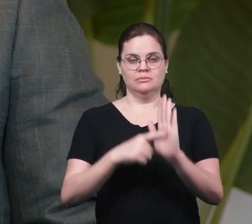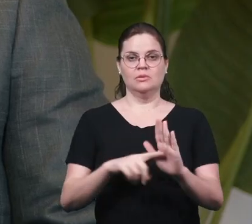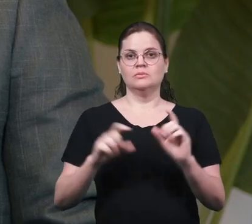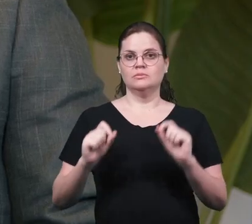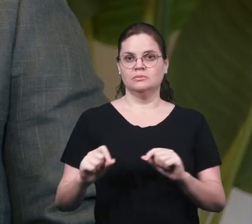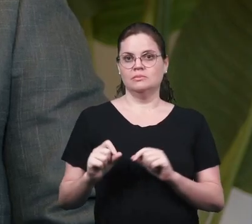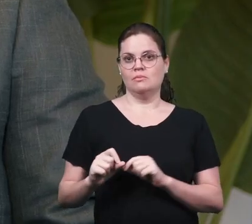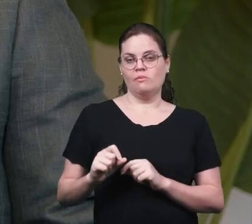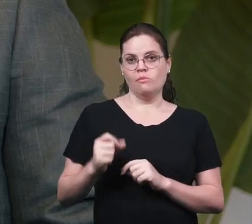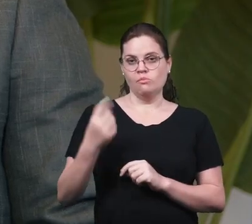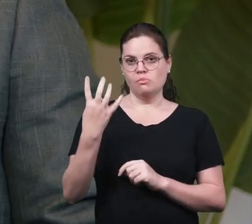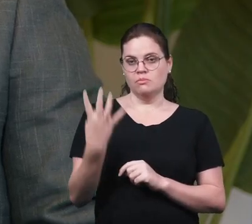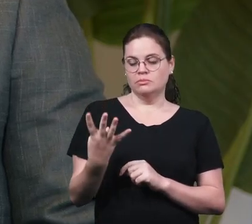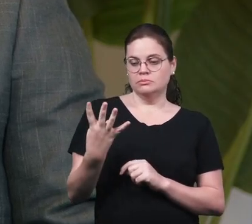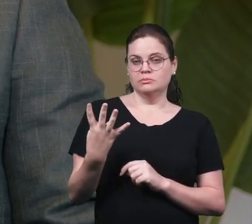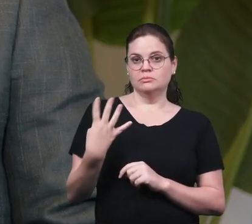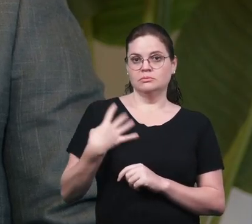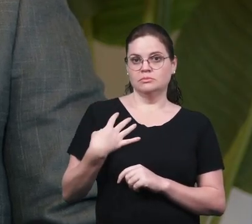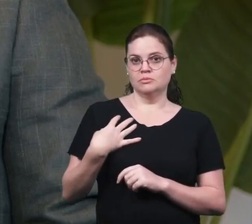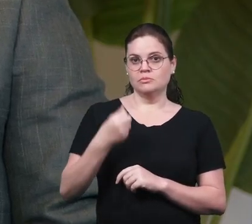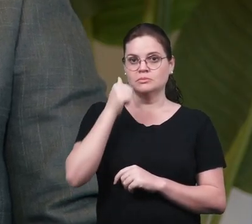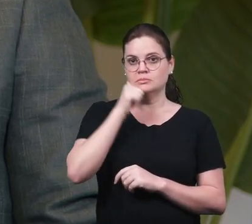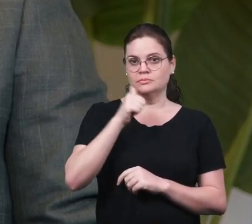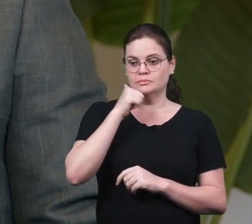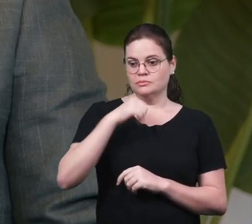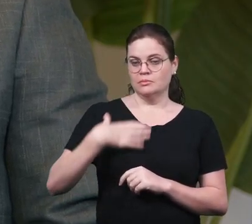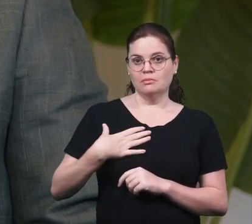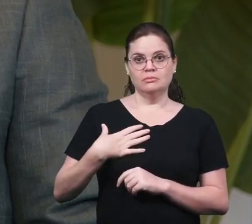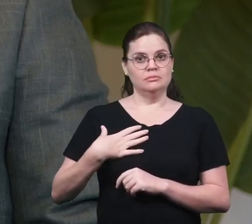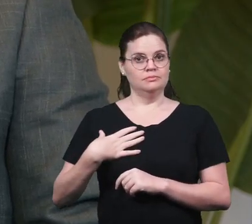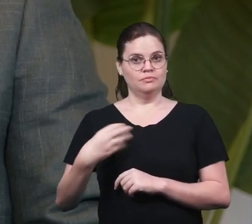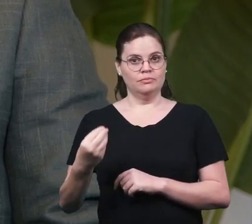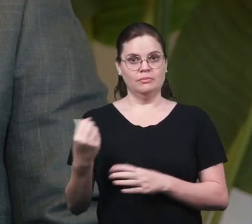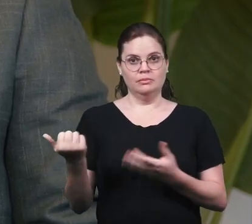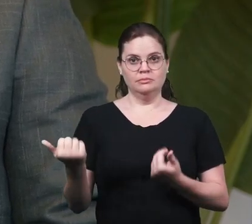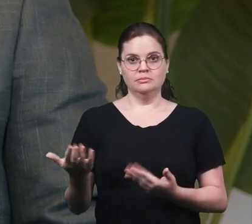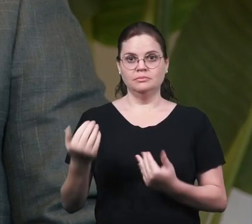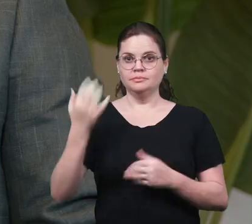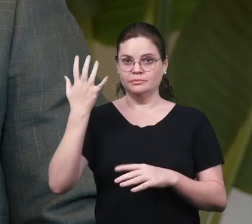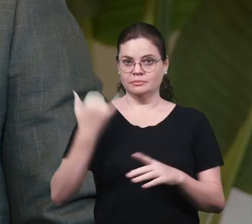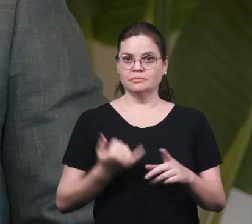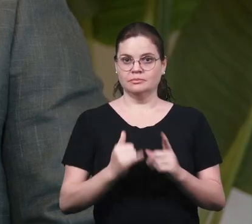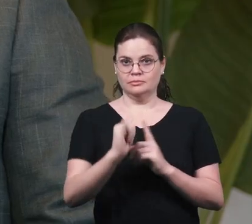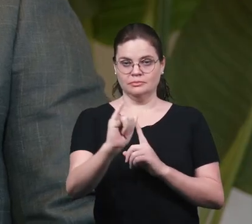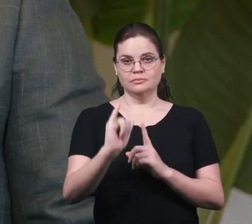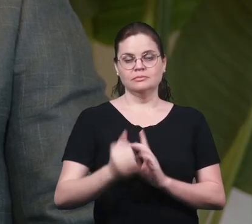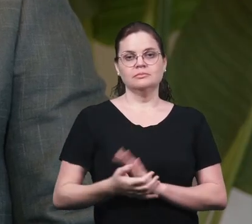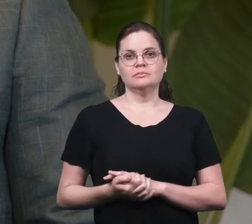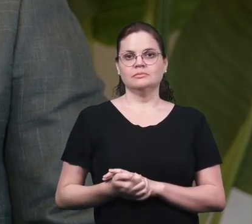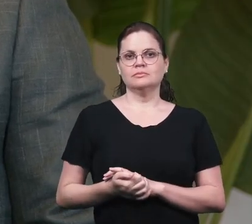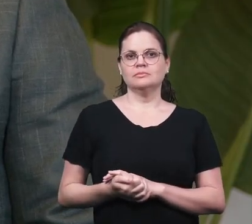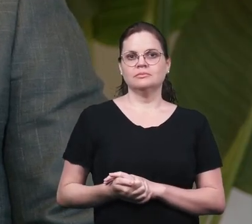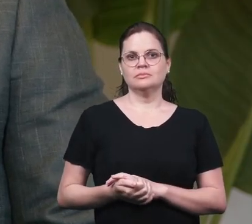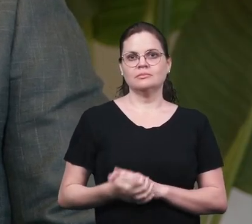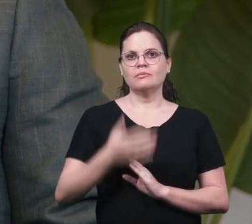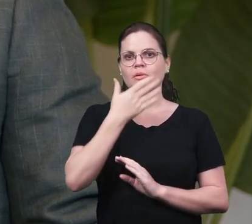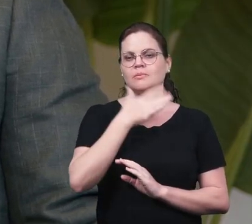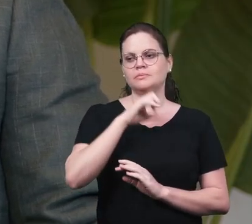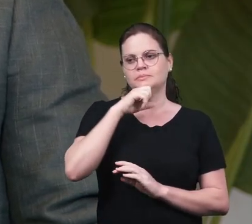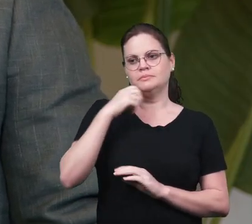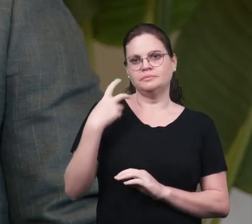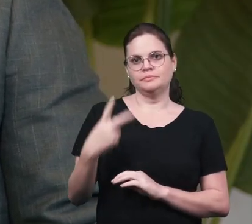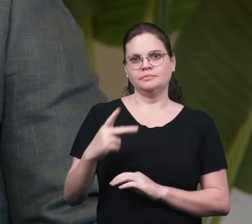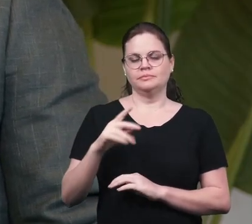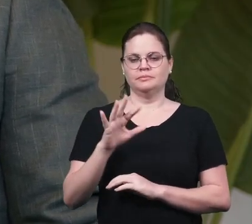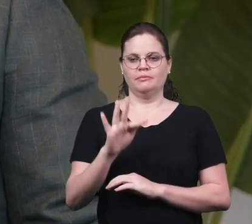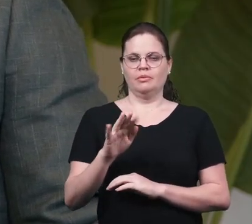hein? Tinha 4 filhas, donzelas, que profetizaram. Vamos tratar desse assunto.